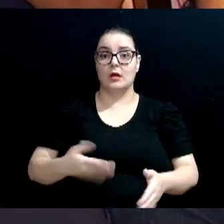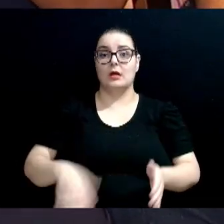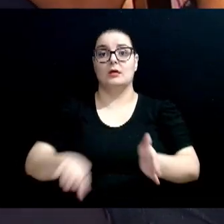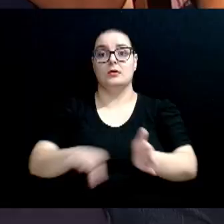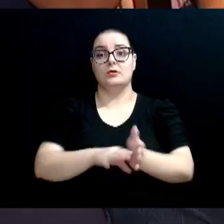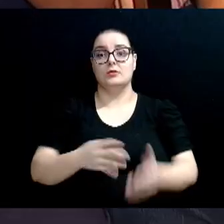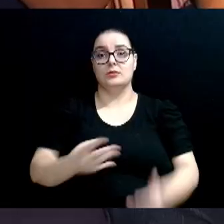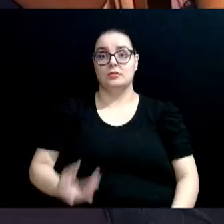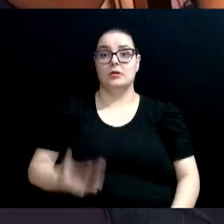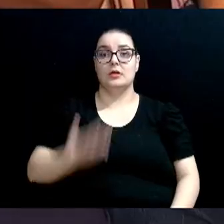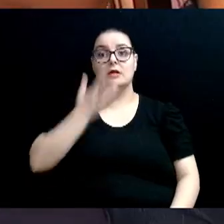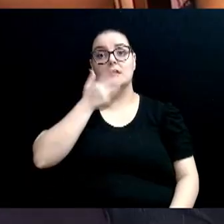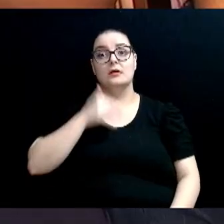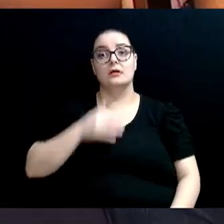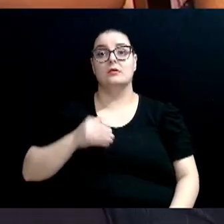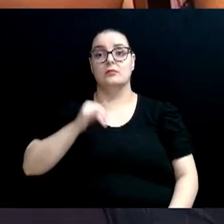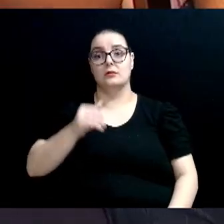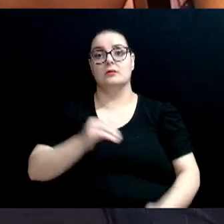olha,